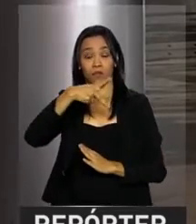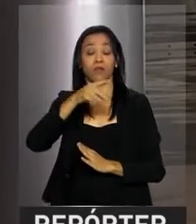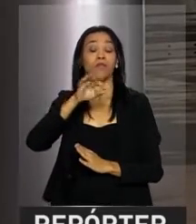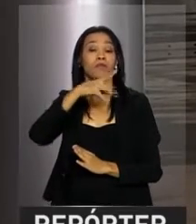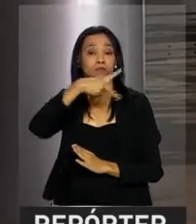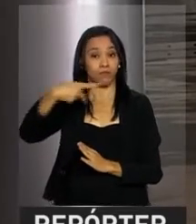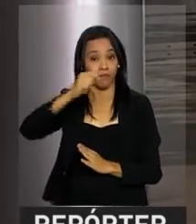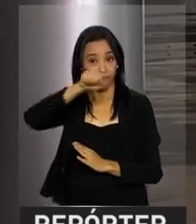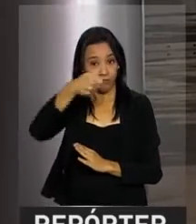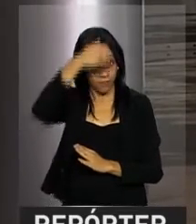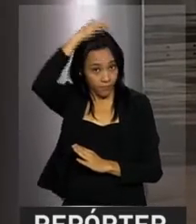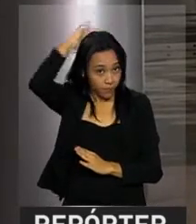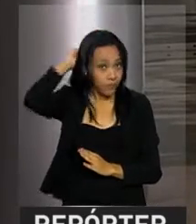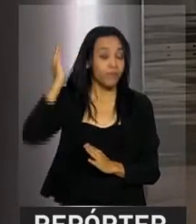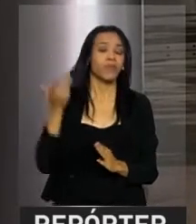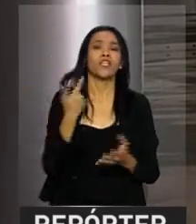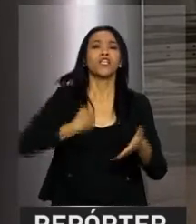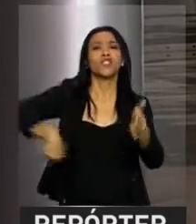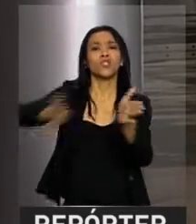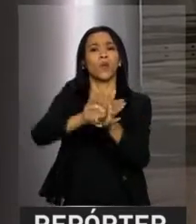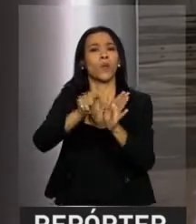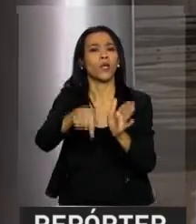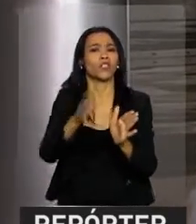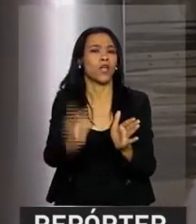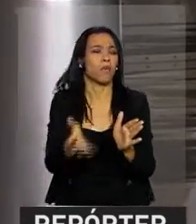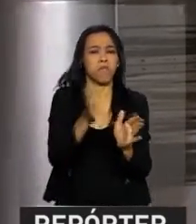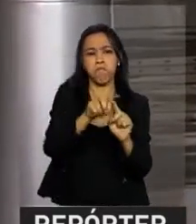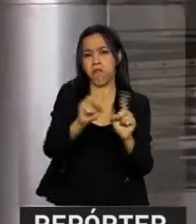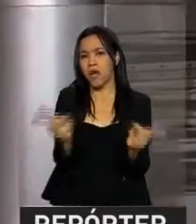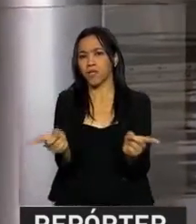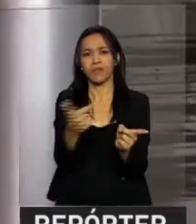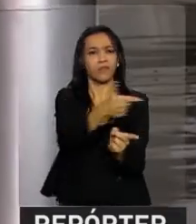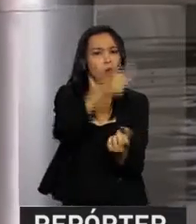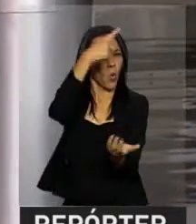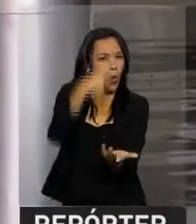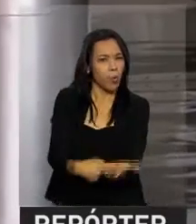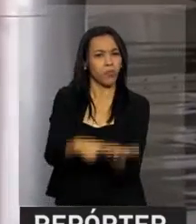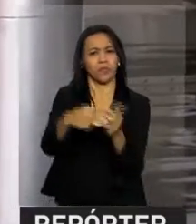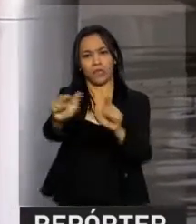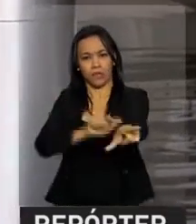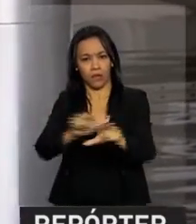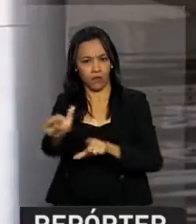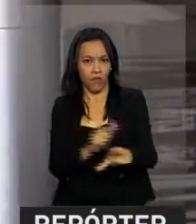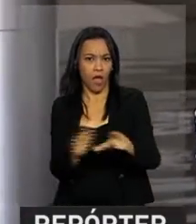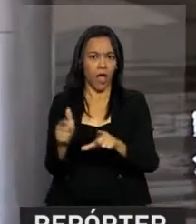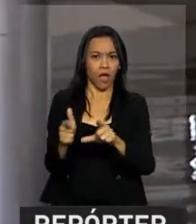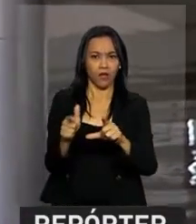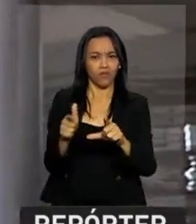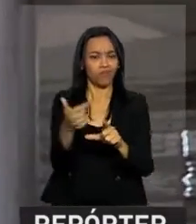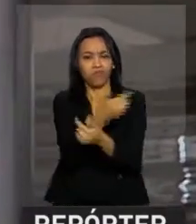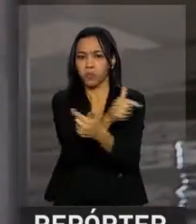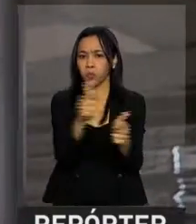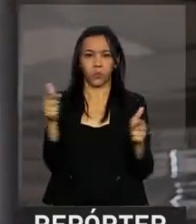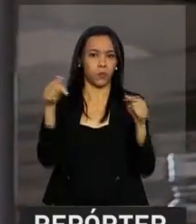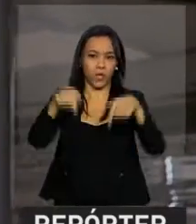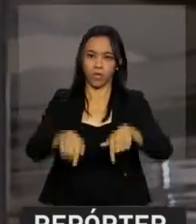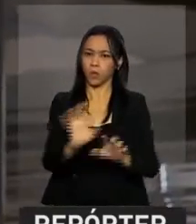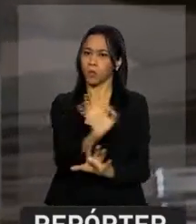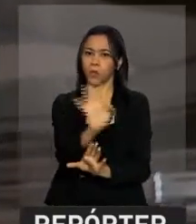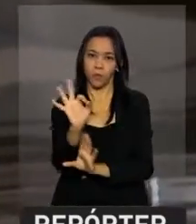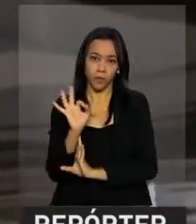há pouco aqui no palácio do planalto mas por enquanto não há nenhuma agenda oficial programada para o palácio do planalto